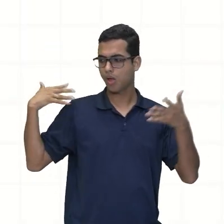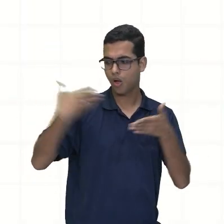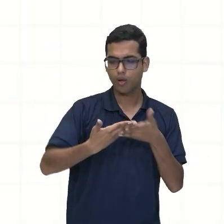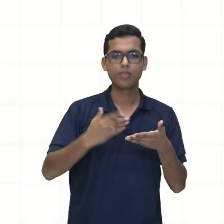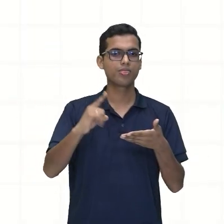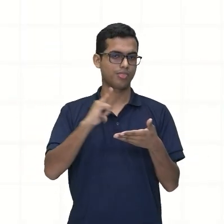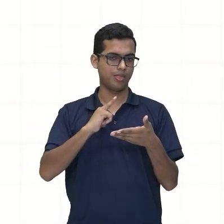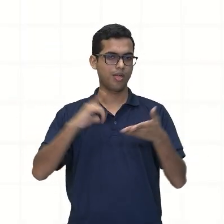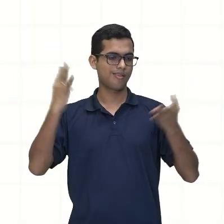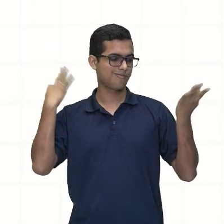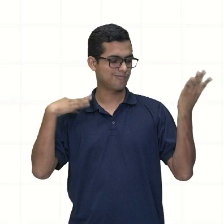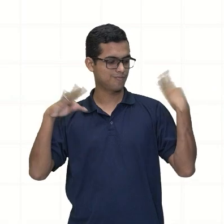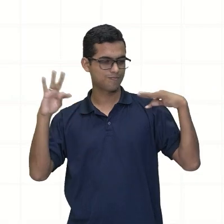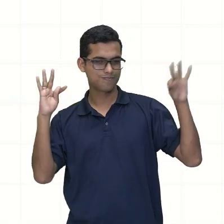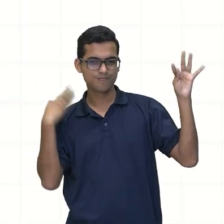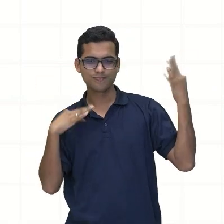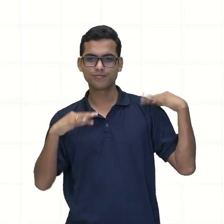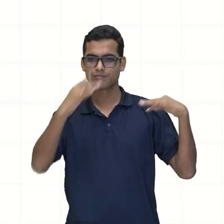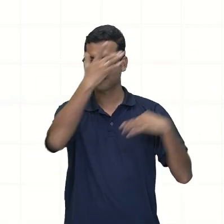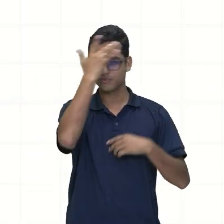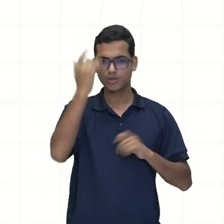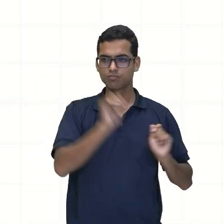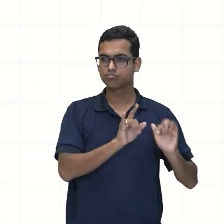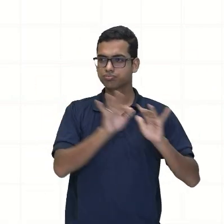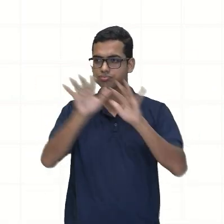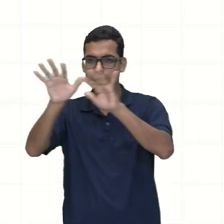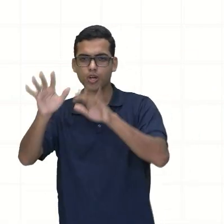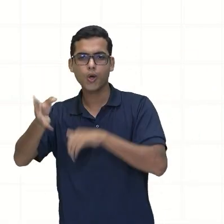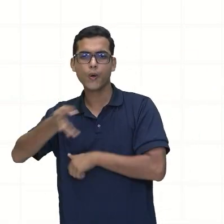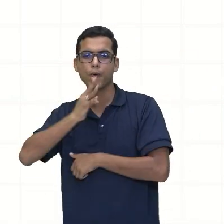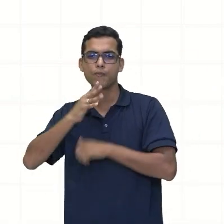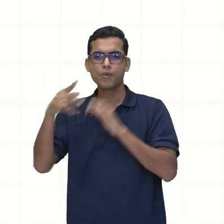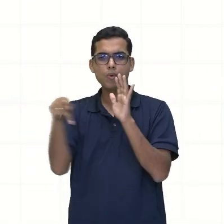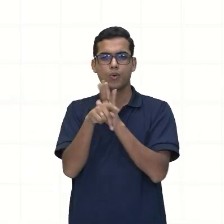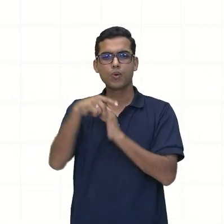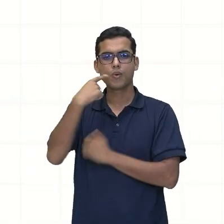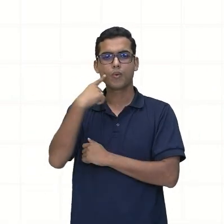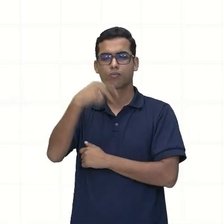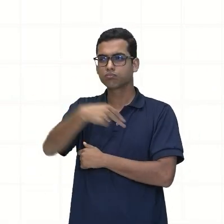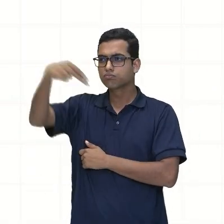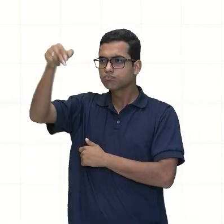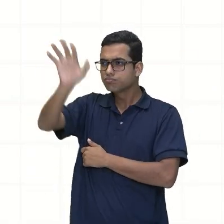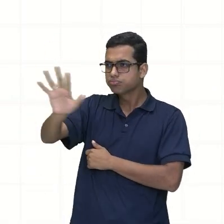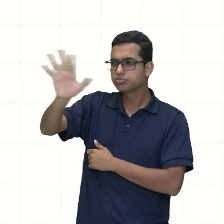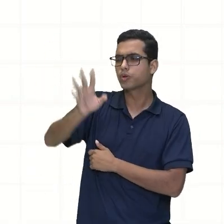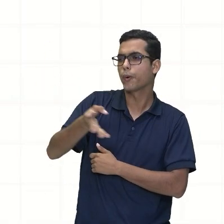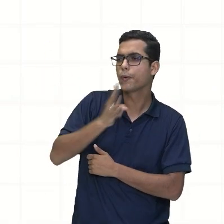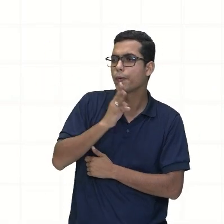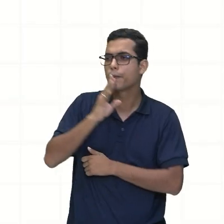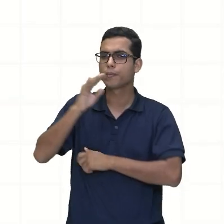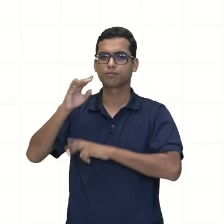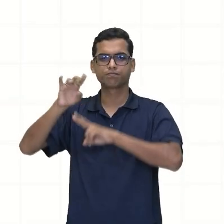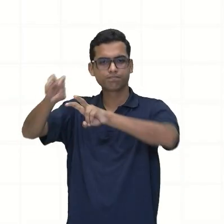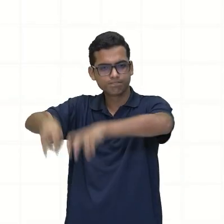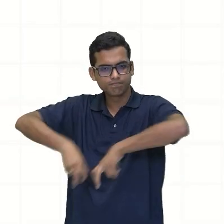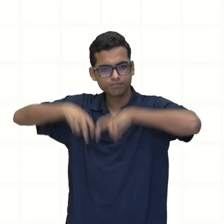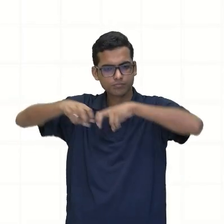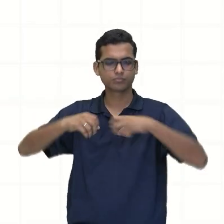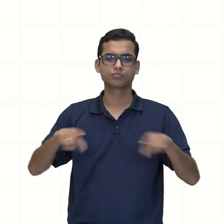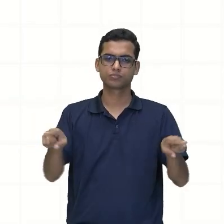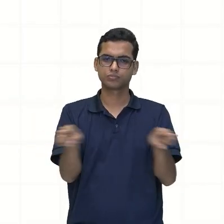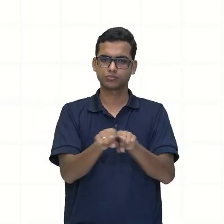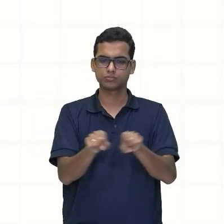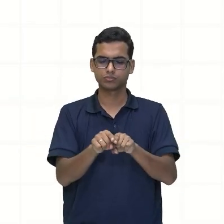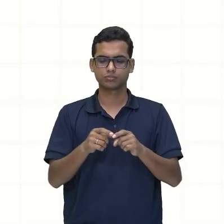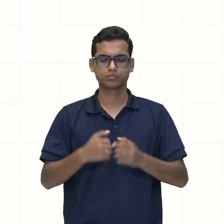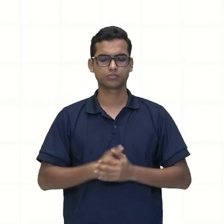esses fluxos migratórios ocorrendo, né? Agricultura, indústria também, que nós chamamos de migração de retorno,